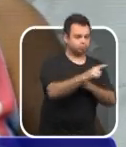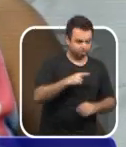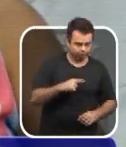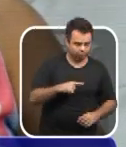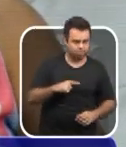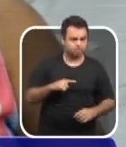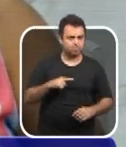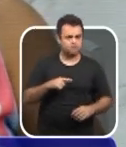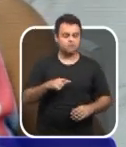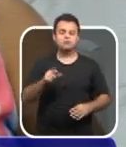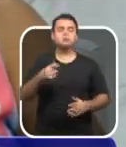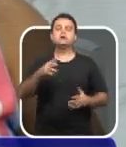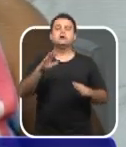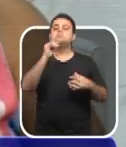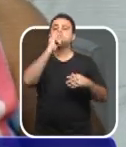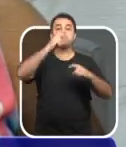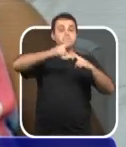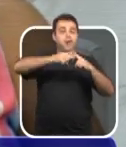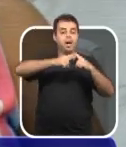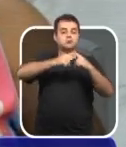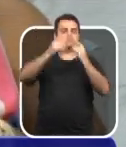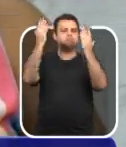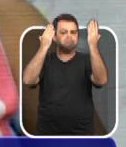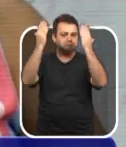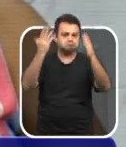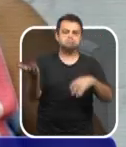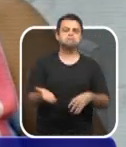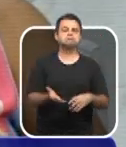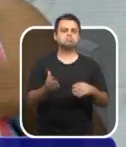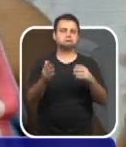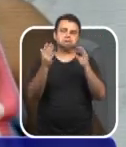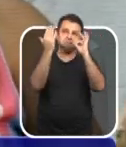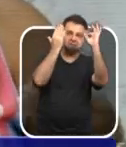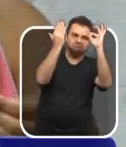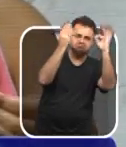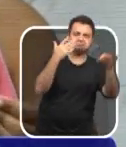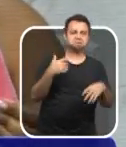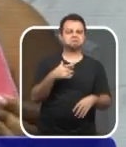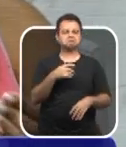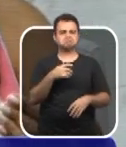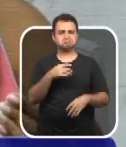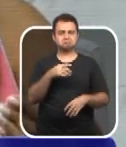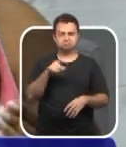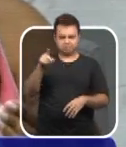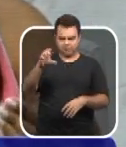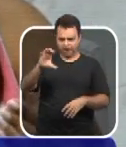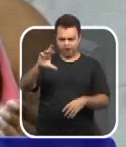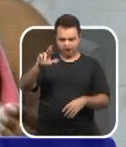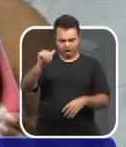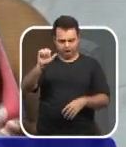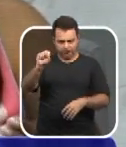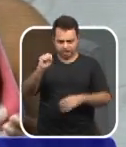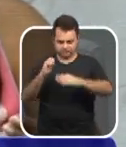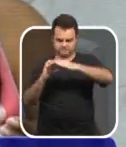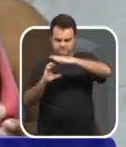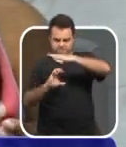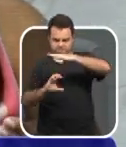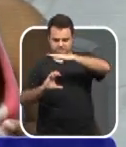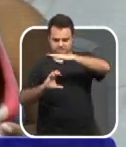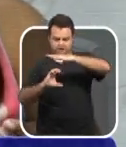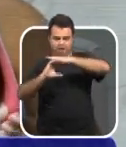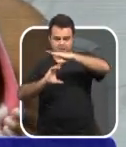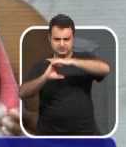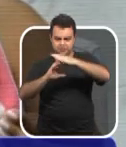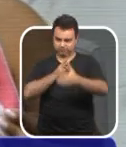o trabalho dos psiquiatras, dos psicólogos? É através do CRAS? Como que essa população descobre a necessidade